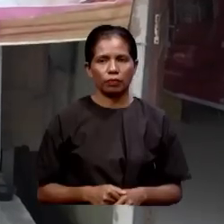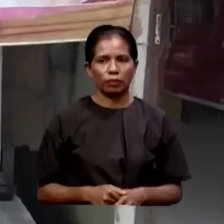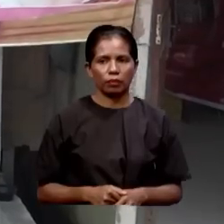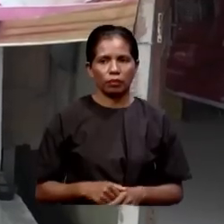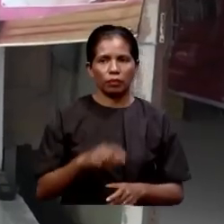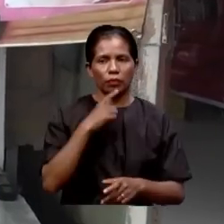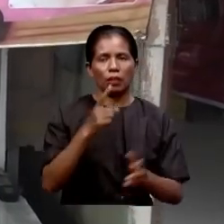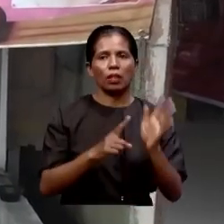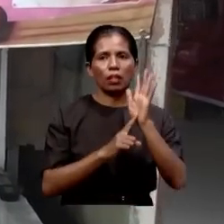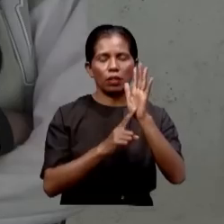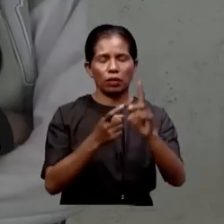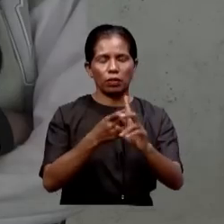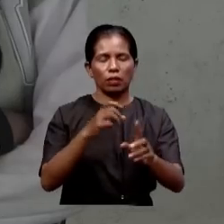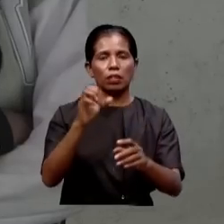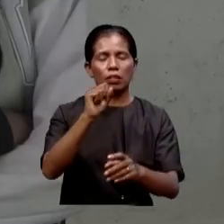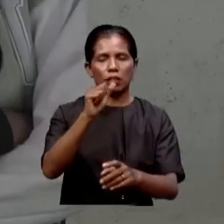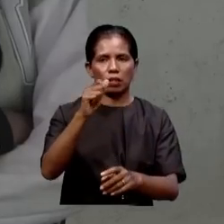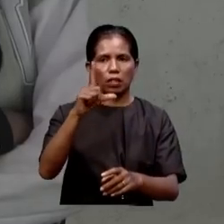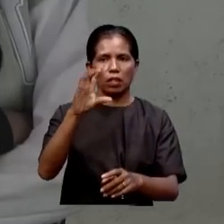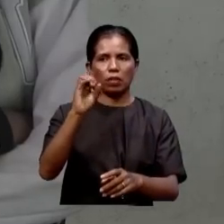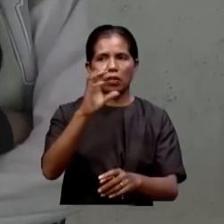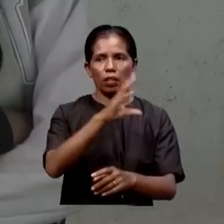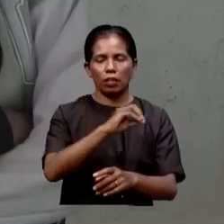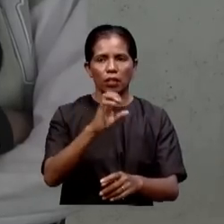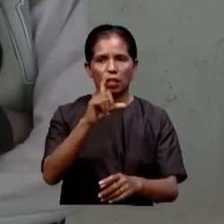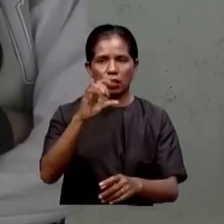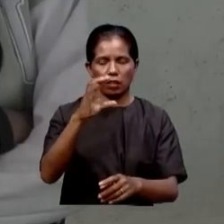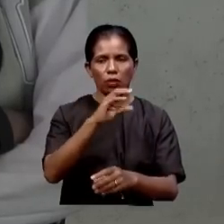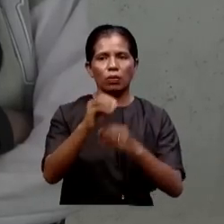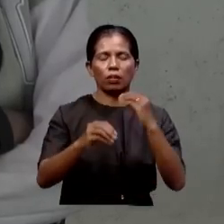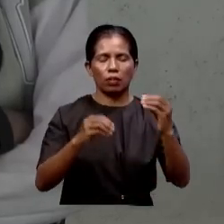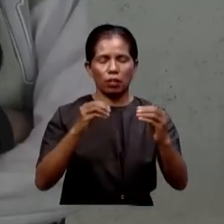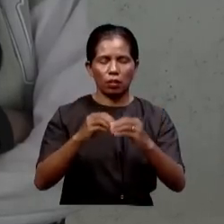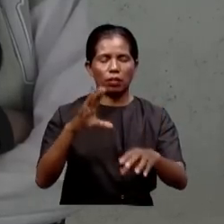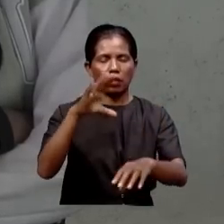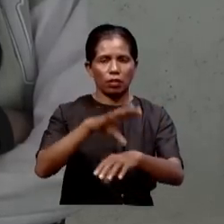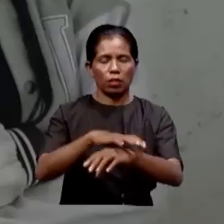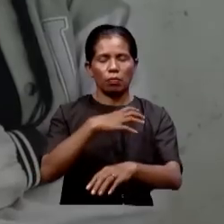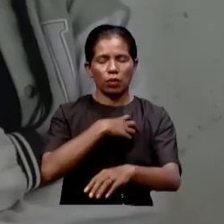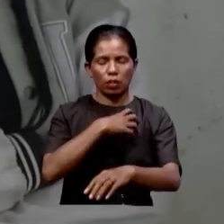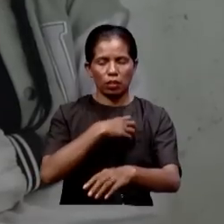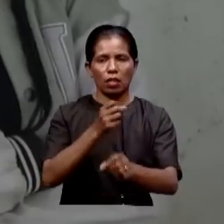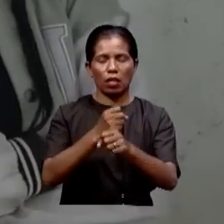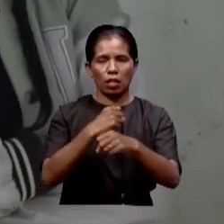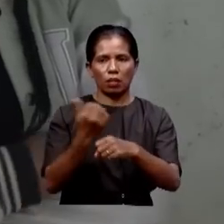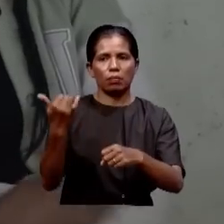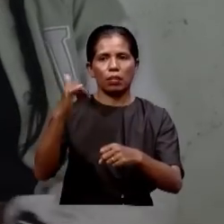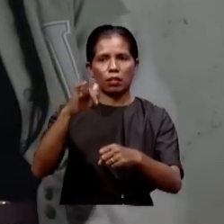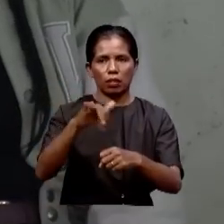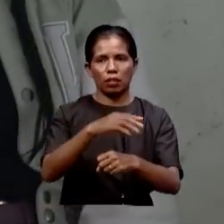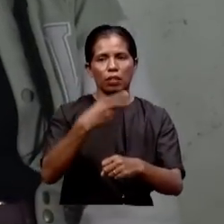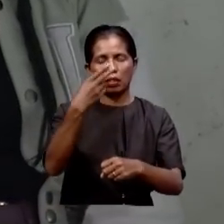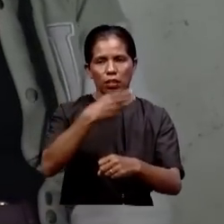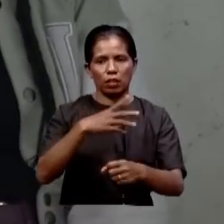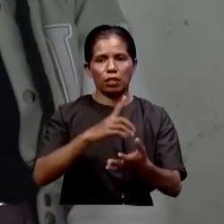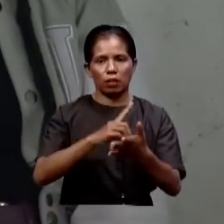Lamentação, né? Hatosi Salon N9, Eligência do Santos Lopes, relacionado com a busca na B, Penitele Halo, Basirne Salon, e a